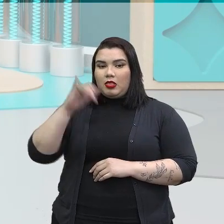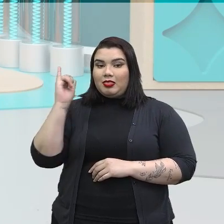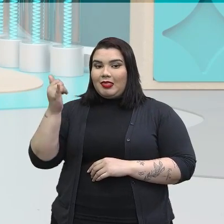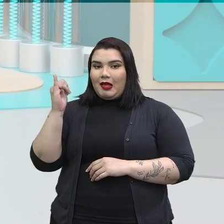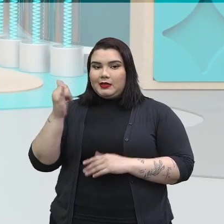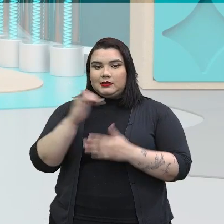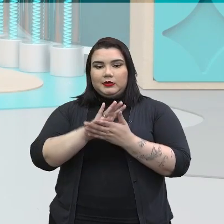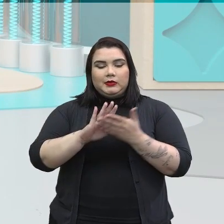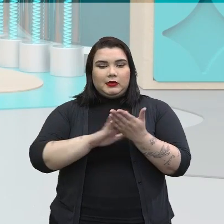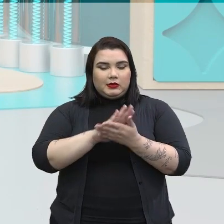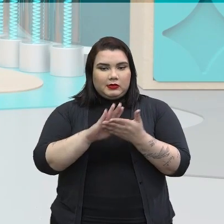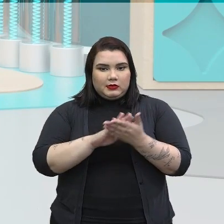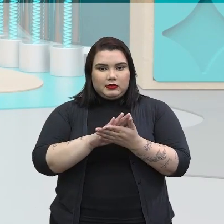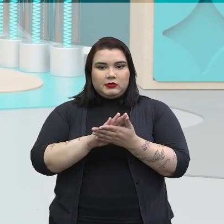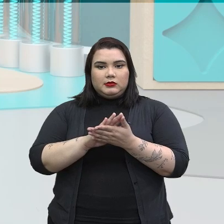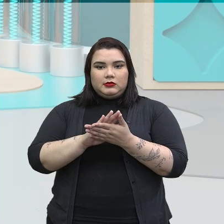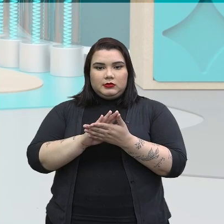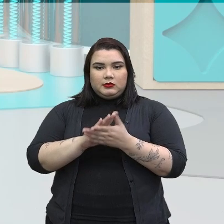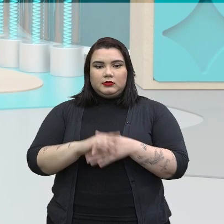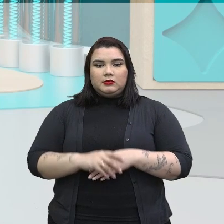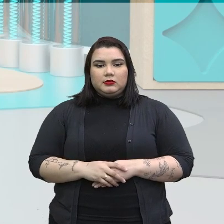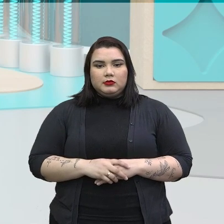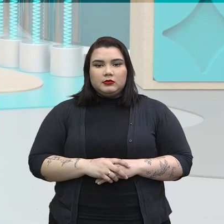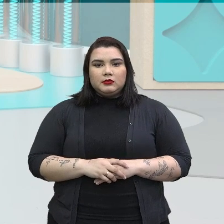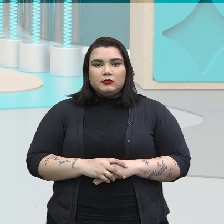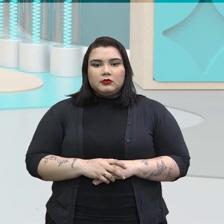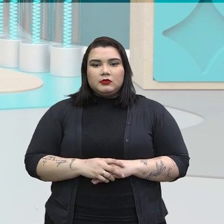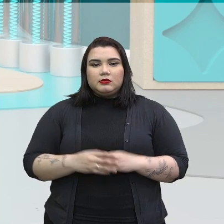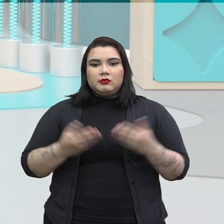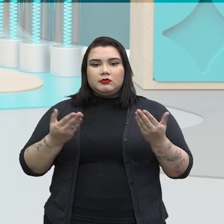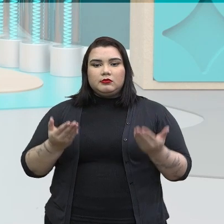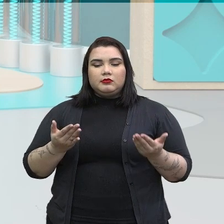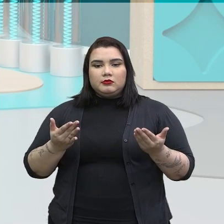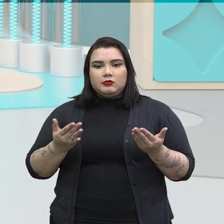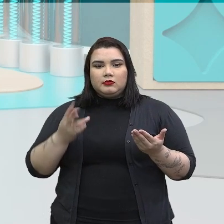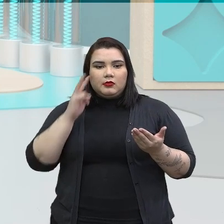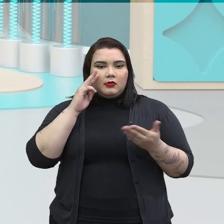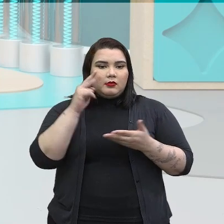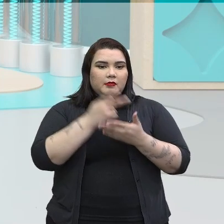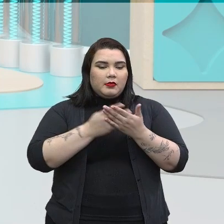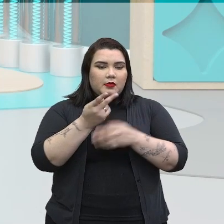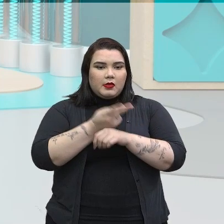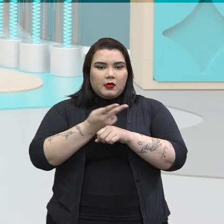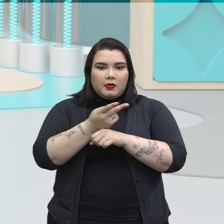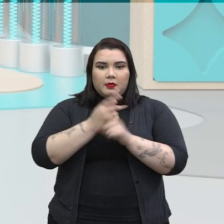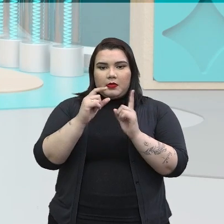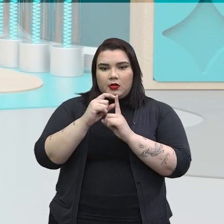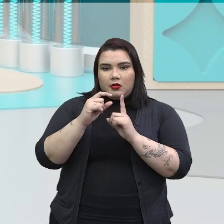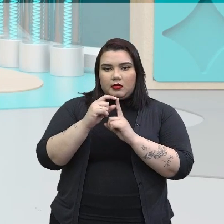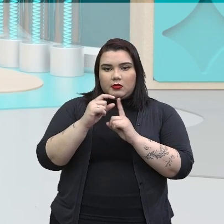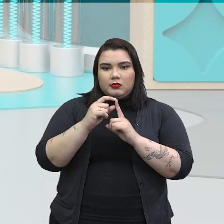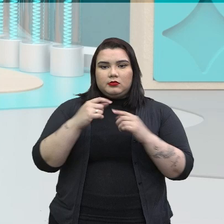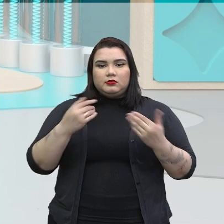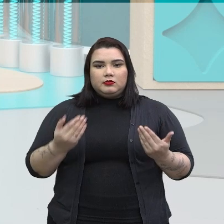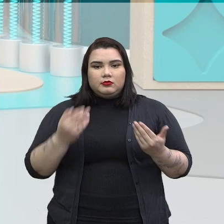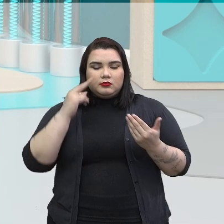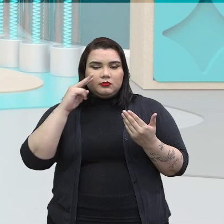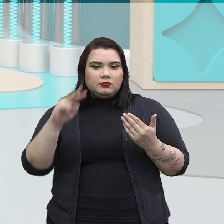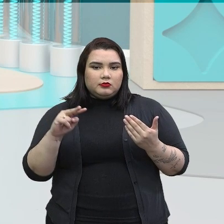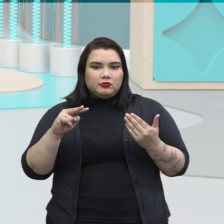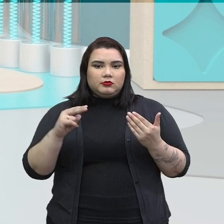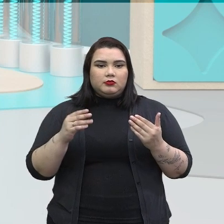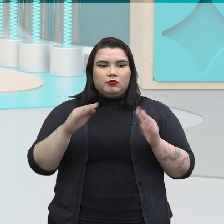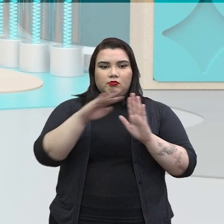alguma coisa, né? De ser uma história. Olha, ela está procurando uma palavra, né? Eles estavam ali vendo